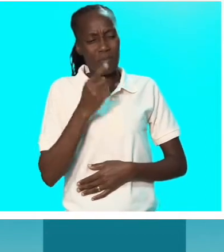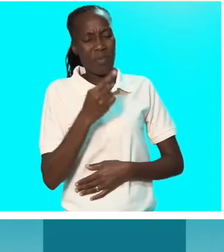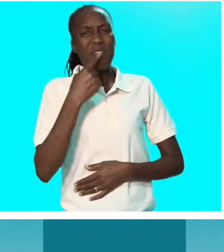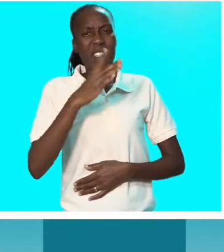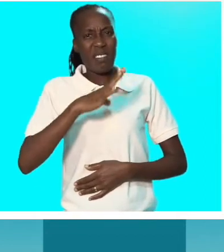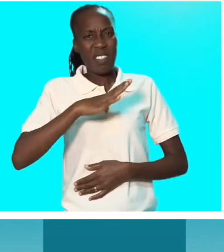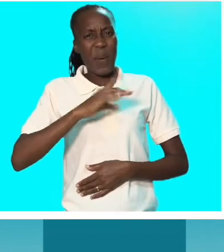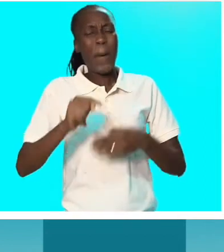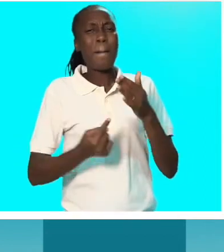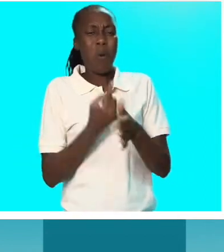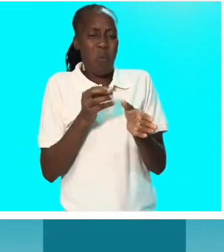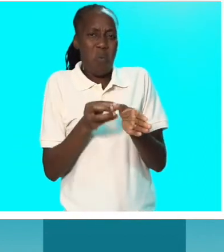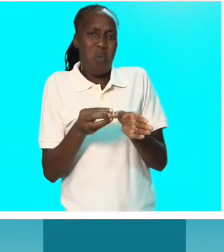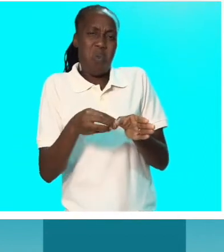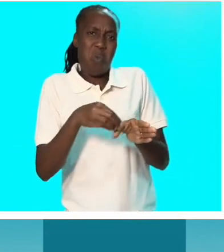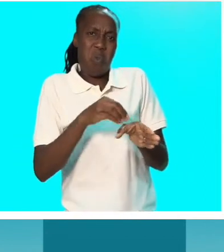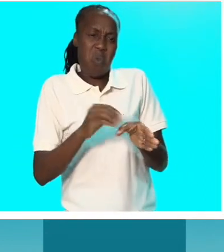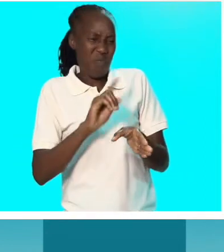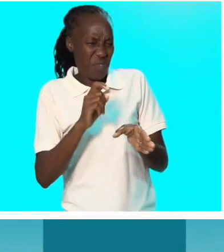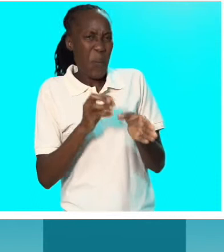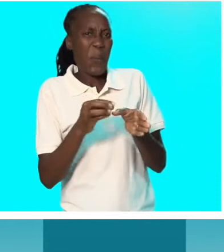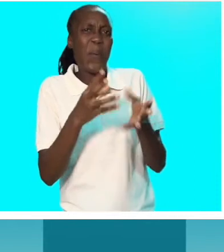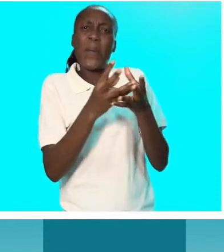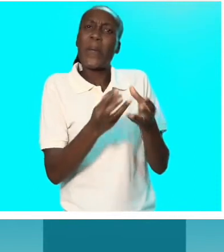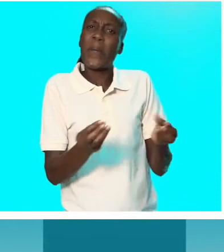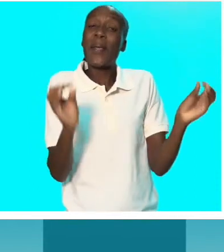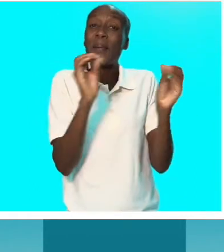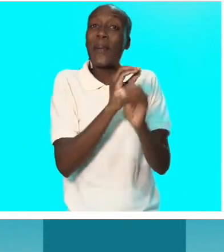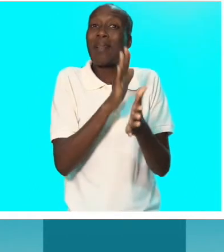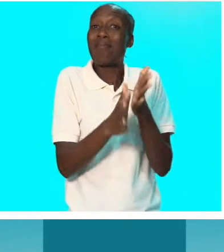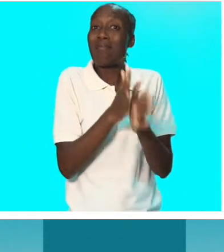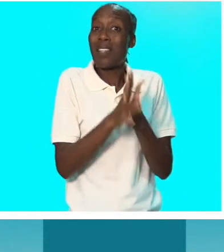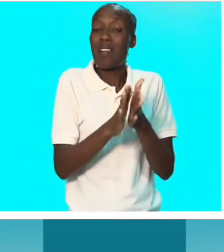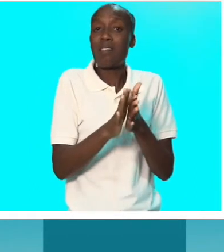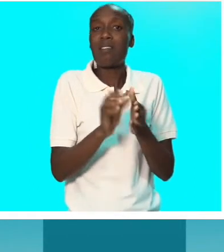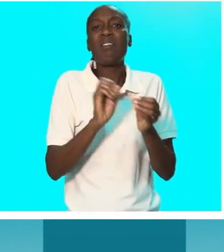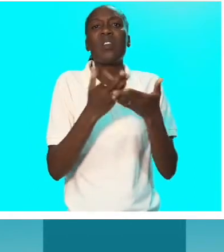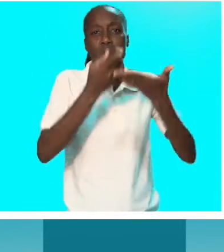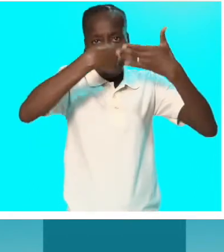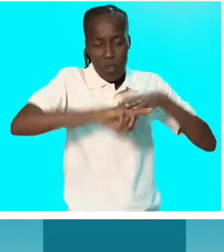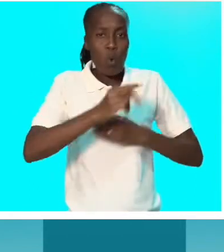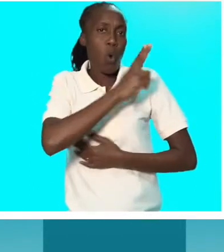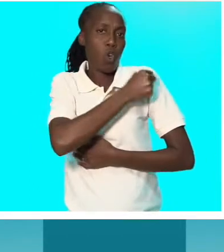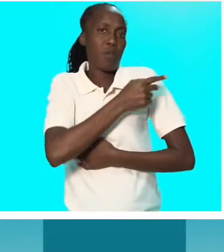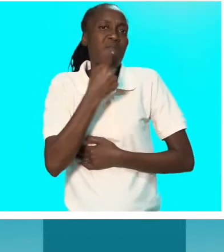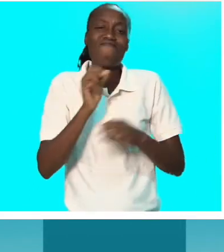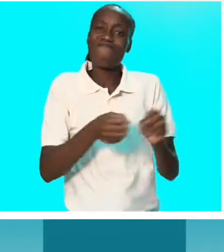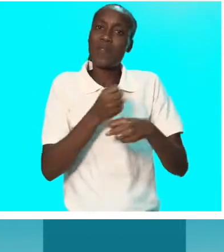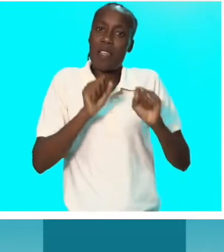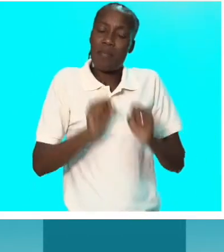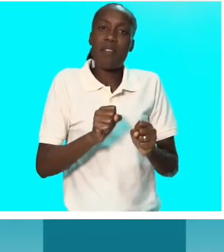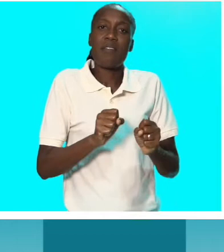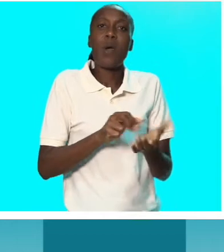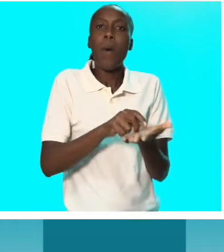Tive uma ferida que não sarava e a solução foi me apontar a